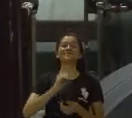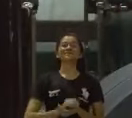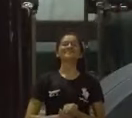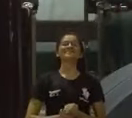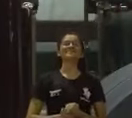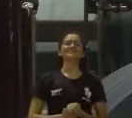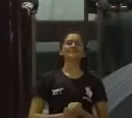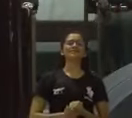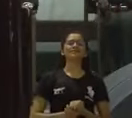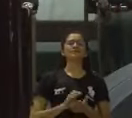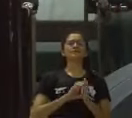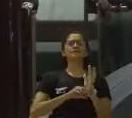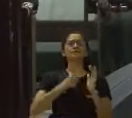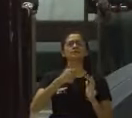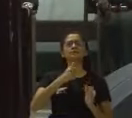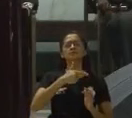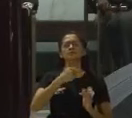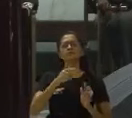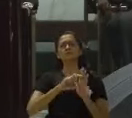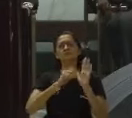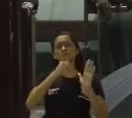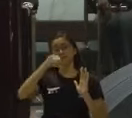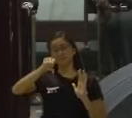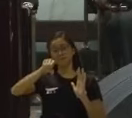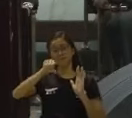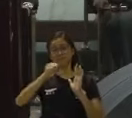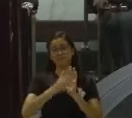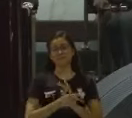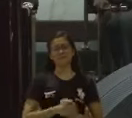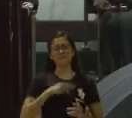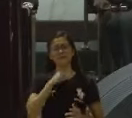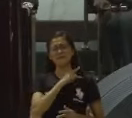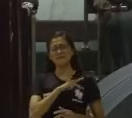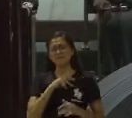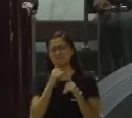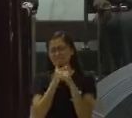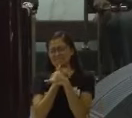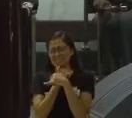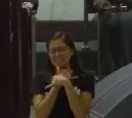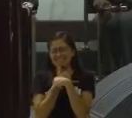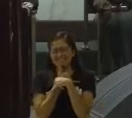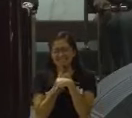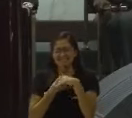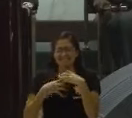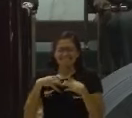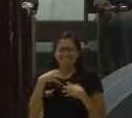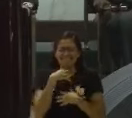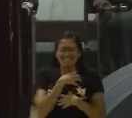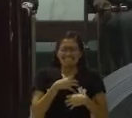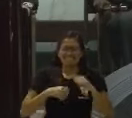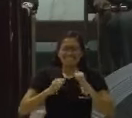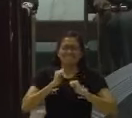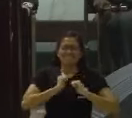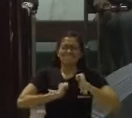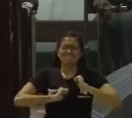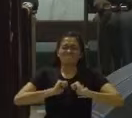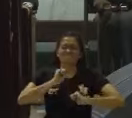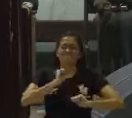capítulo 12, versículo 9. Paulo, em aflição, sendo atormentado,